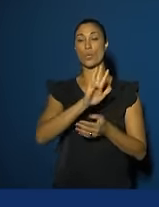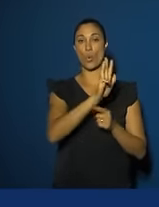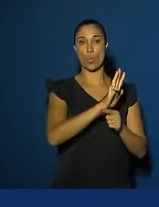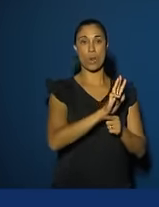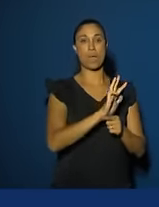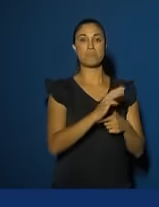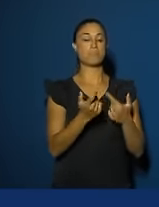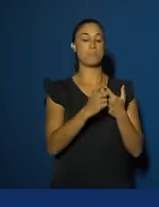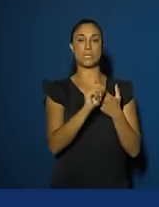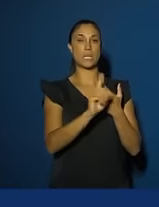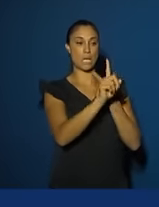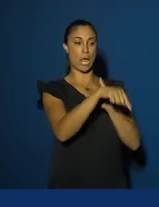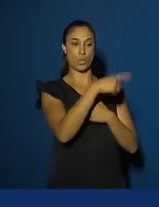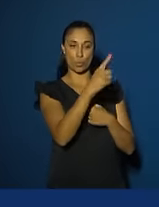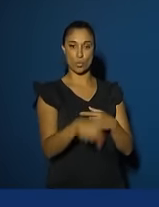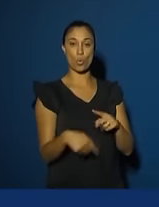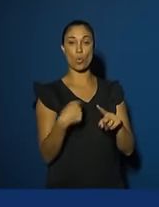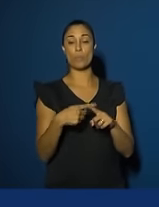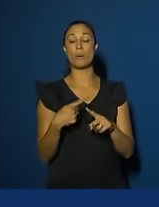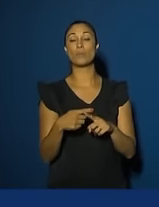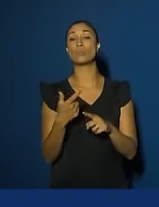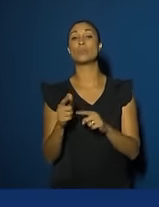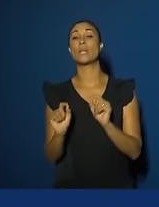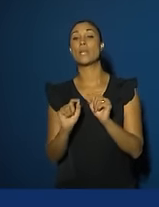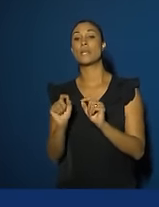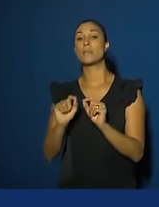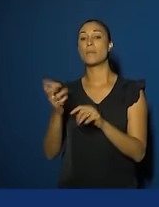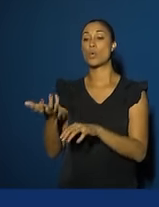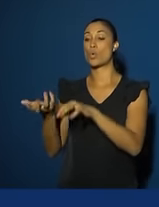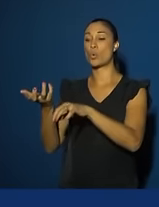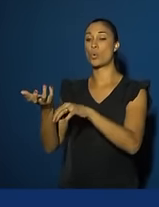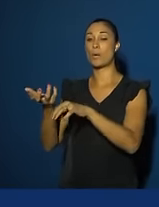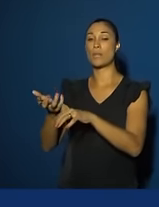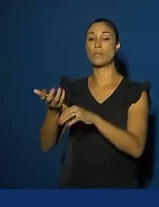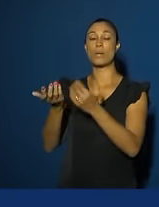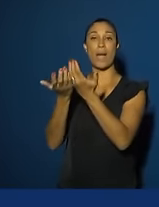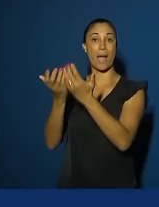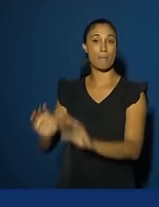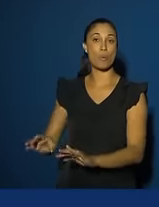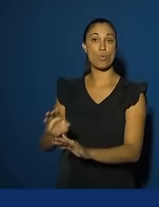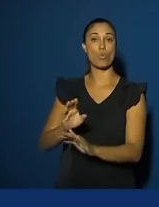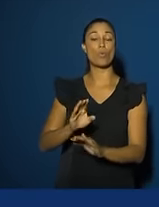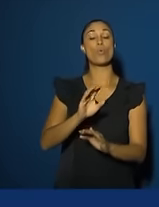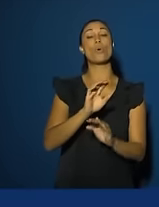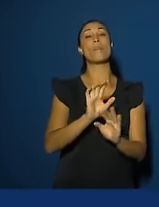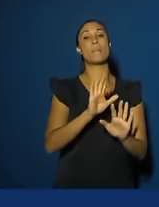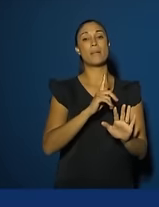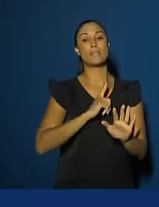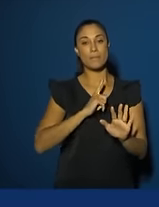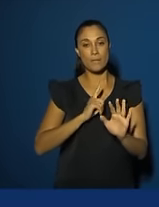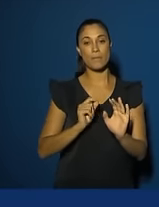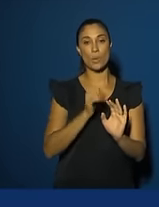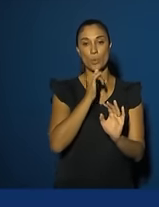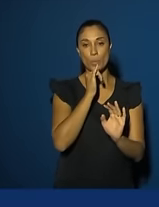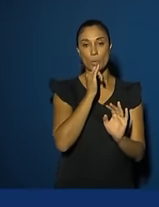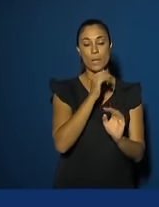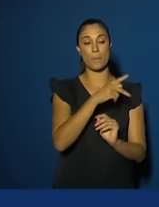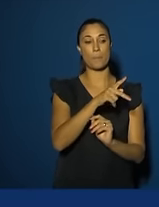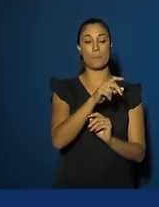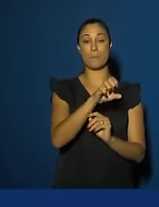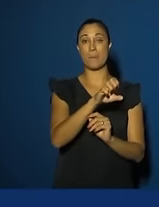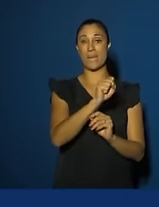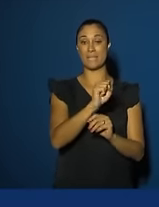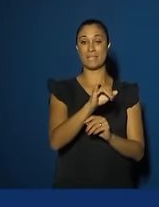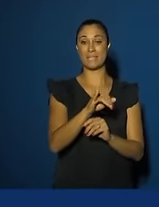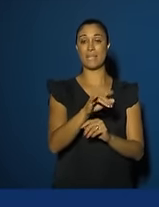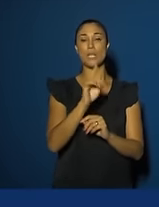justamente por não ter a contrapartida de receita e o congresso derrubou o veto do presidente mas veio a medida provisória no final do ano e o p o